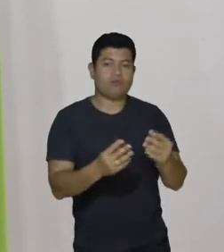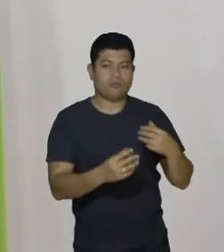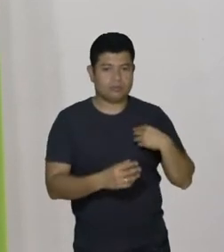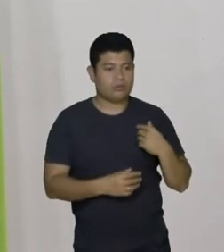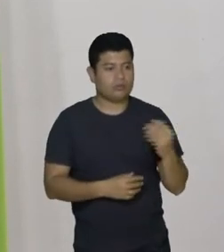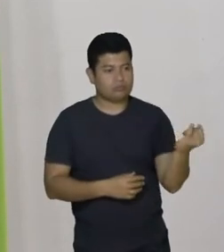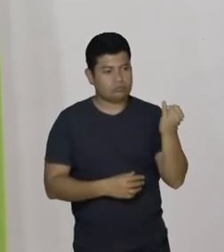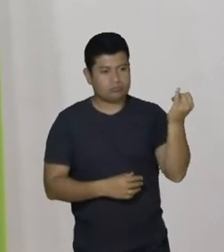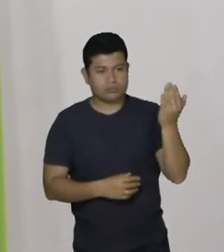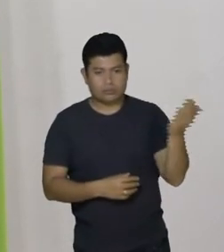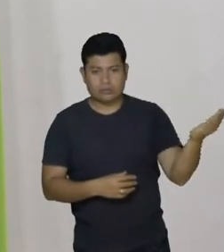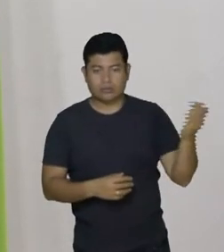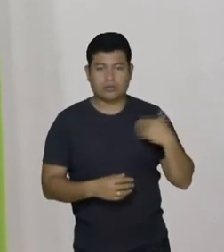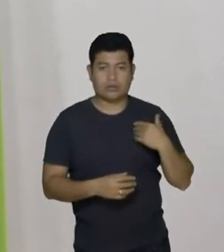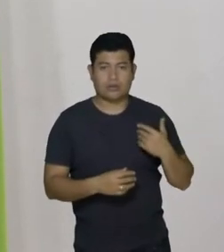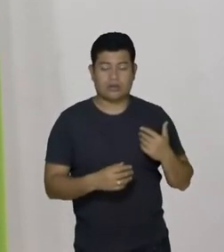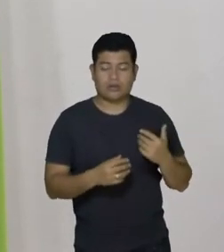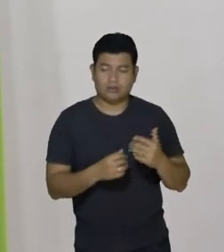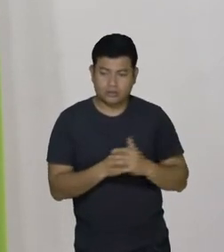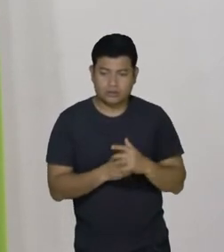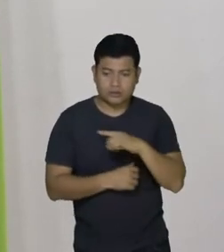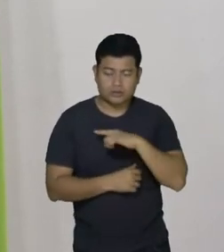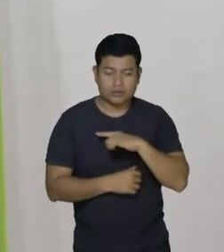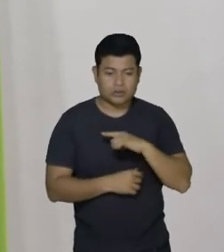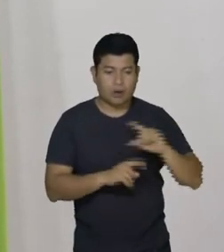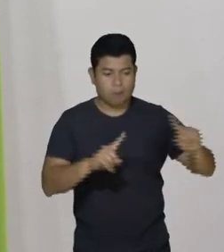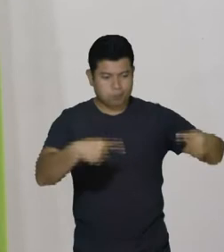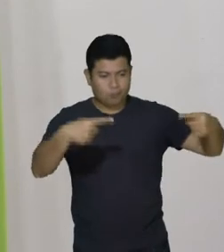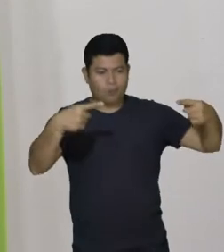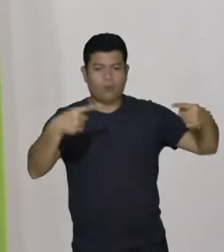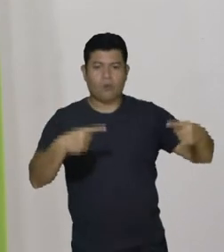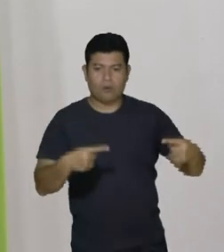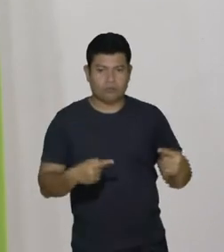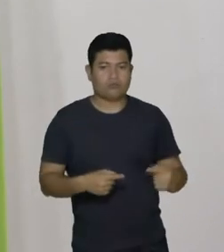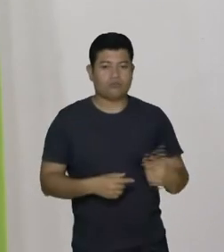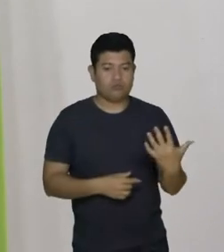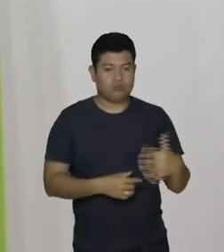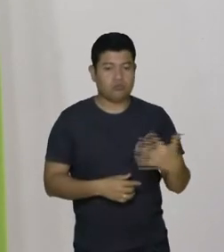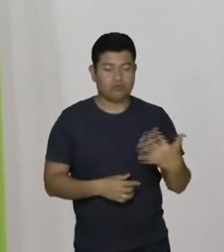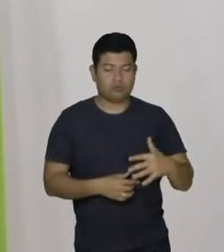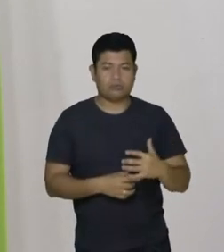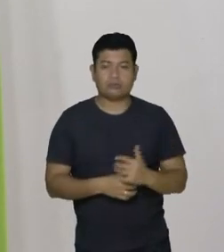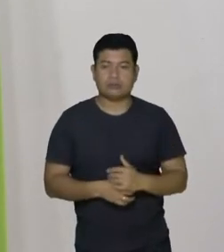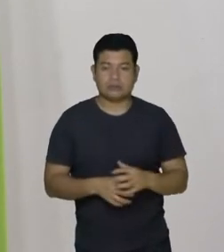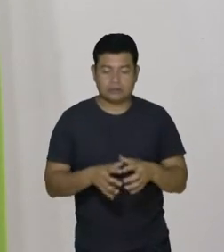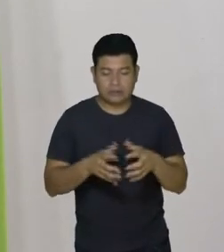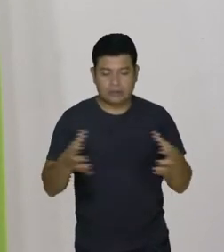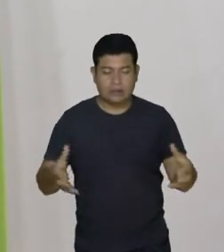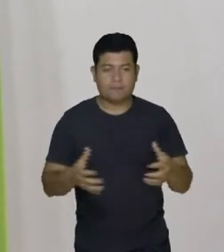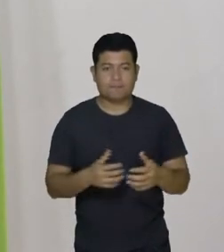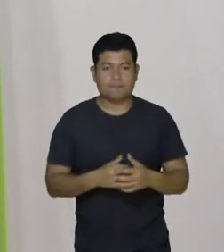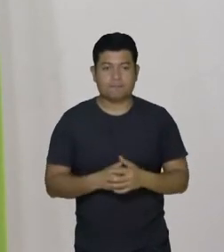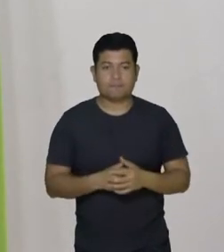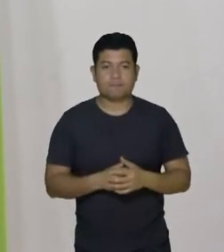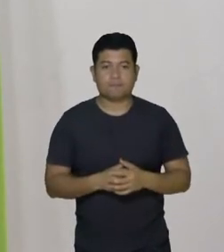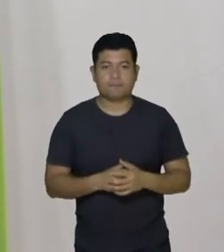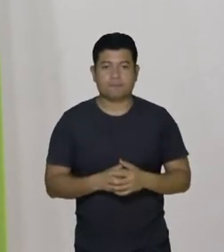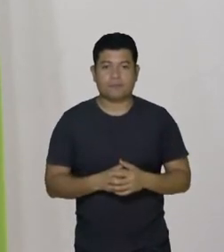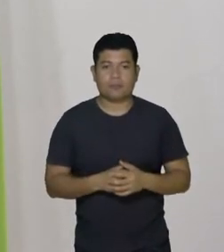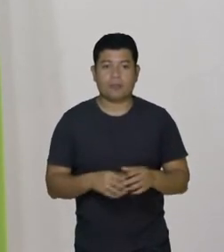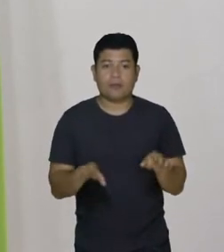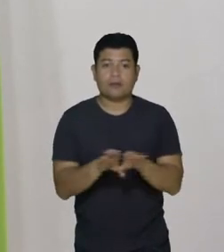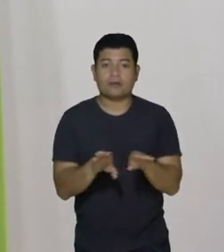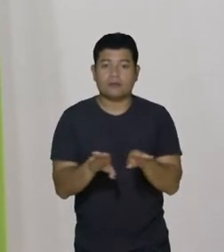mesmo território lá. Realmente foi uma disputa muito, muito grande. E dizer assim a todos